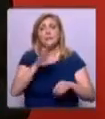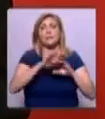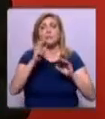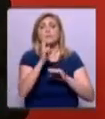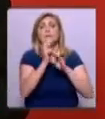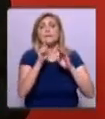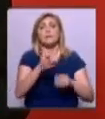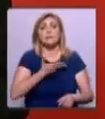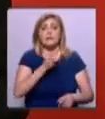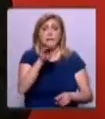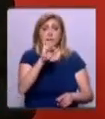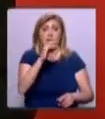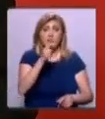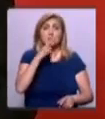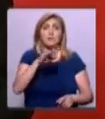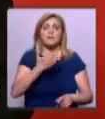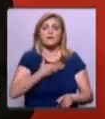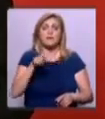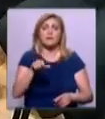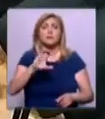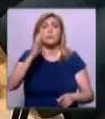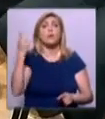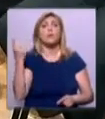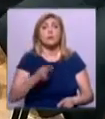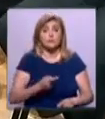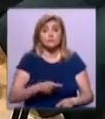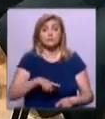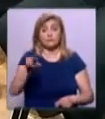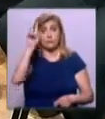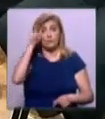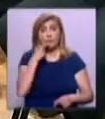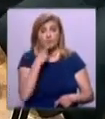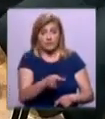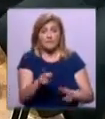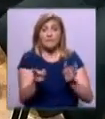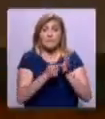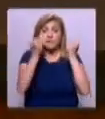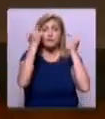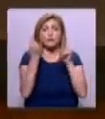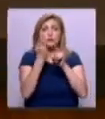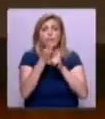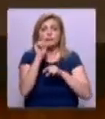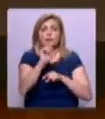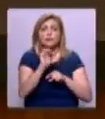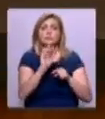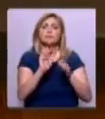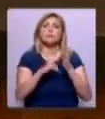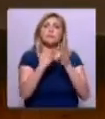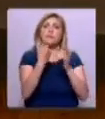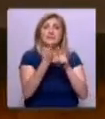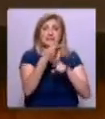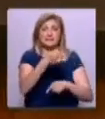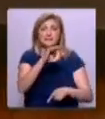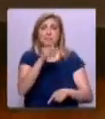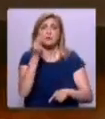do déficit e da dívida a que o país está obrigado. Passos Coelho diz que faltam dados nas propostas socialistas